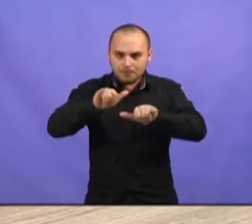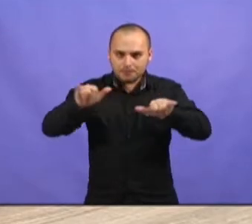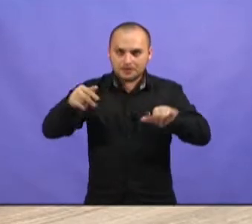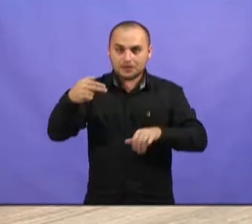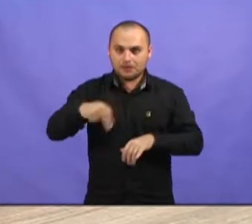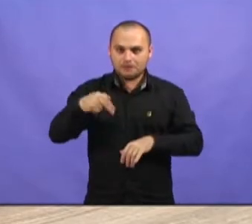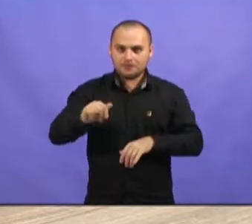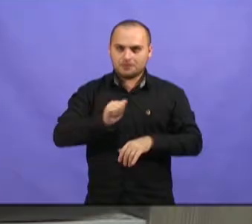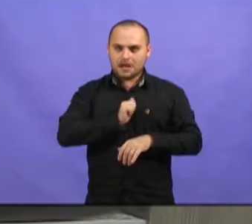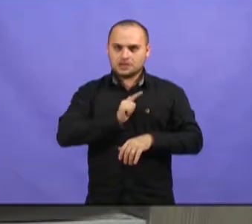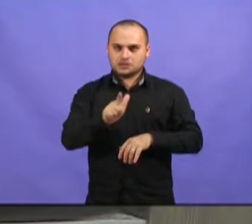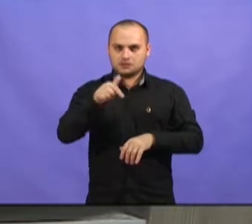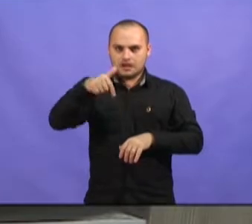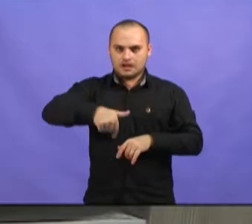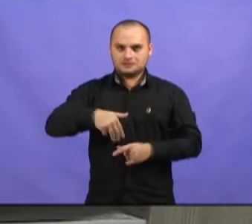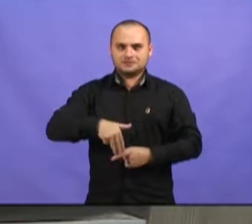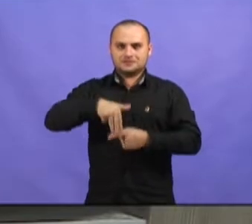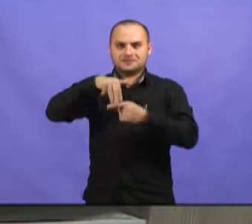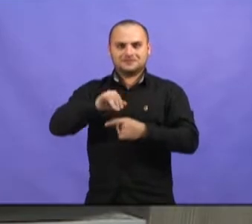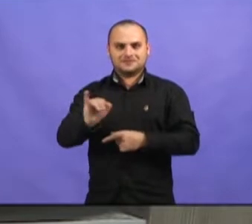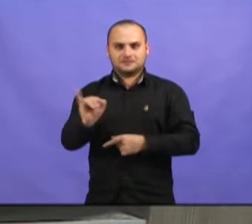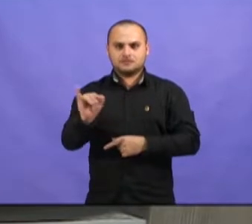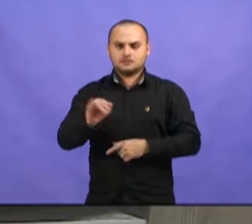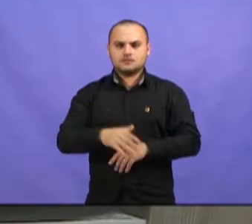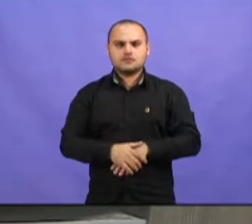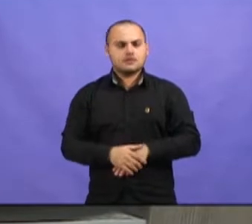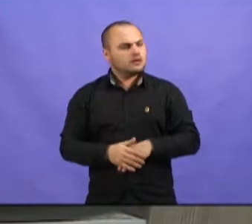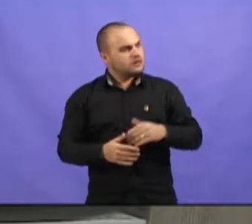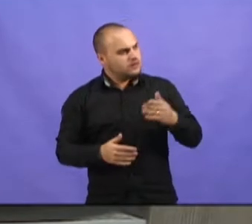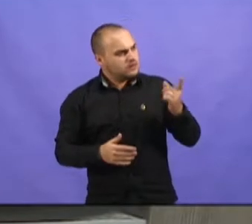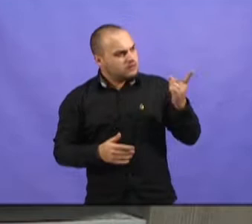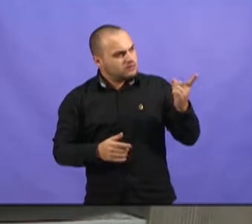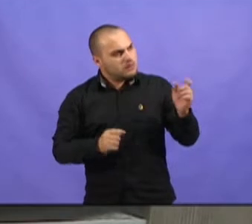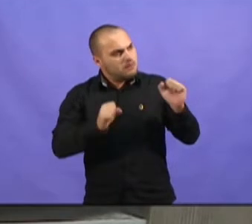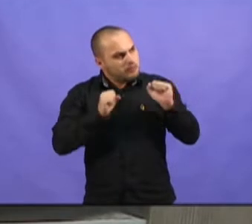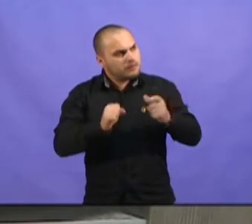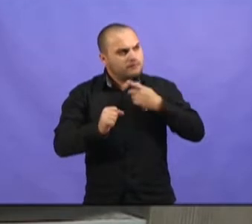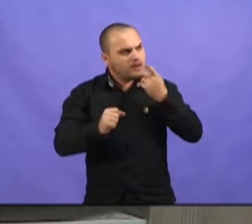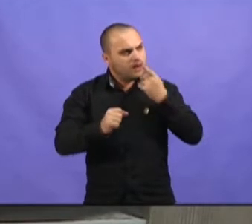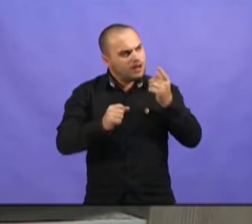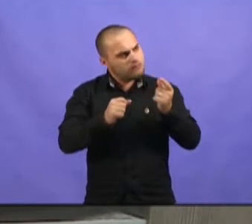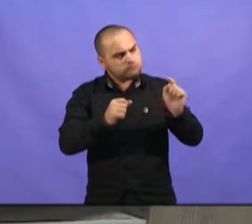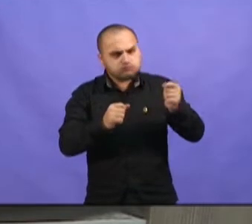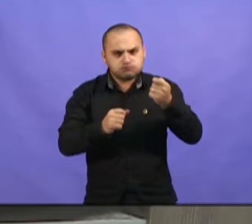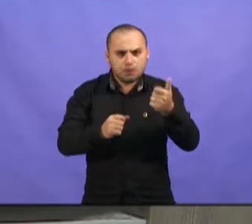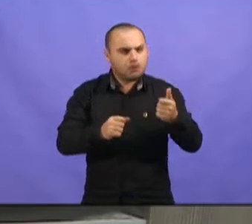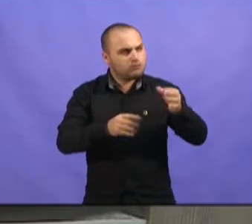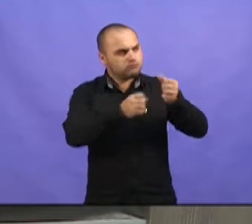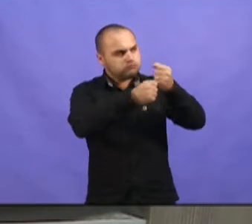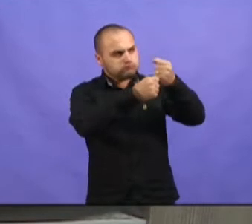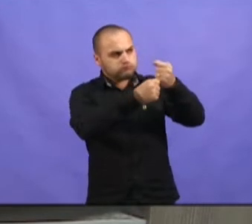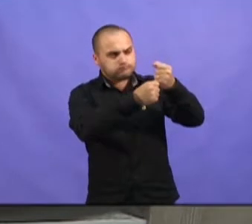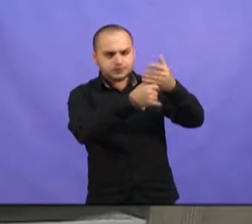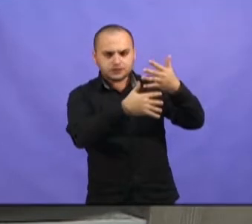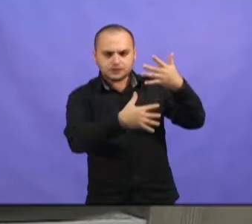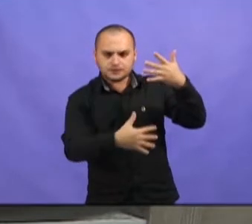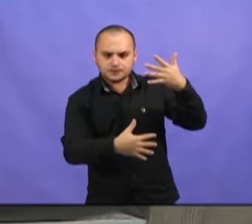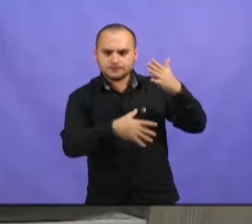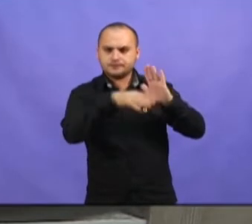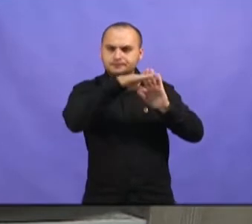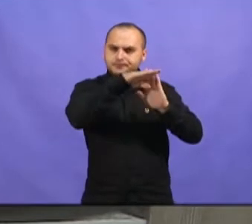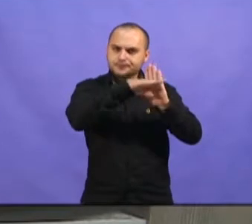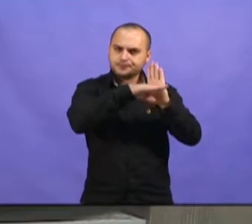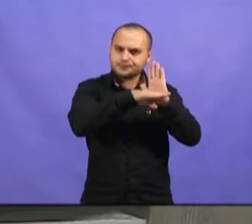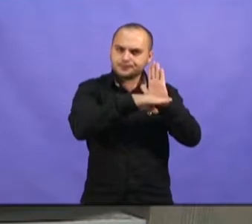Bom, doutor, o senhor tem como falar um pouco dessa lista de sintomas que o câncer de próstata